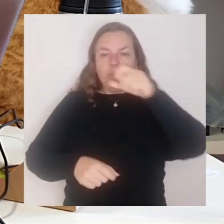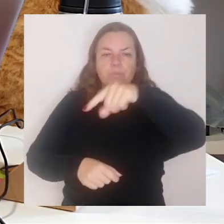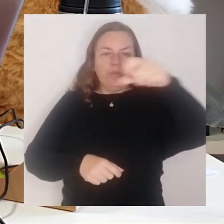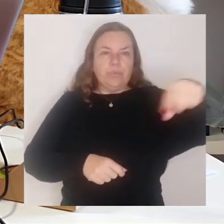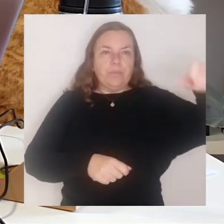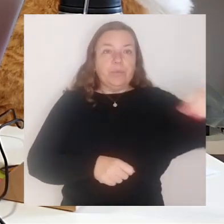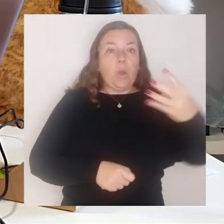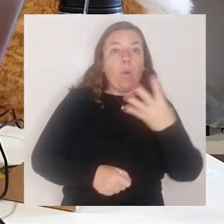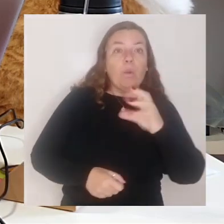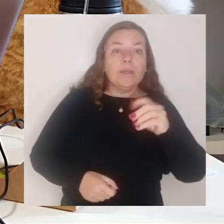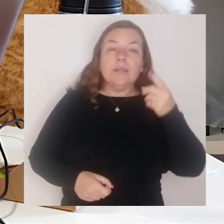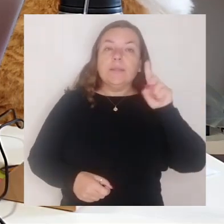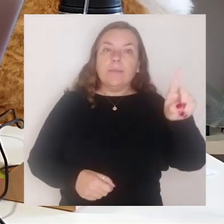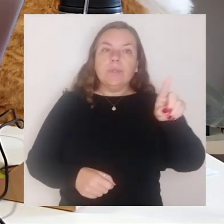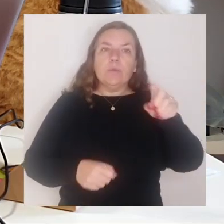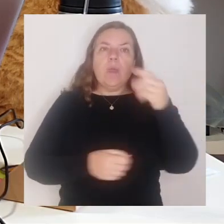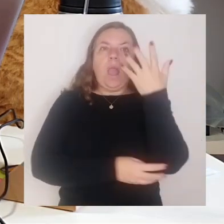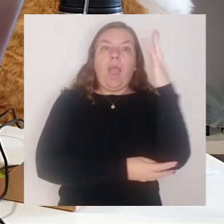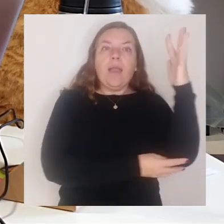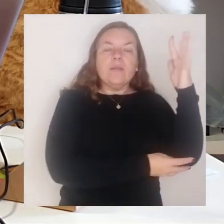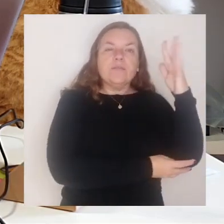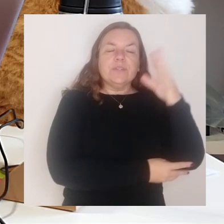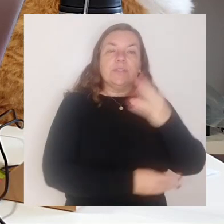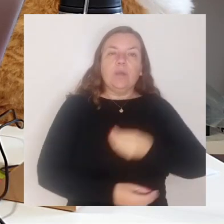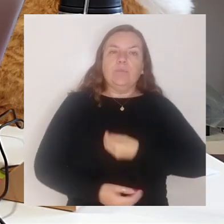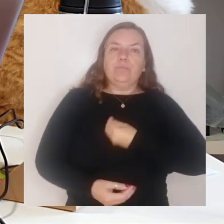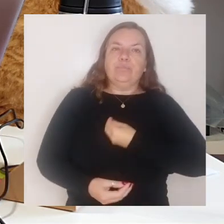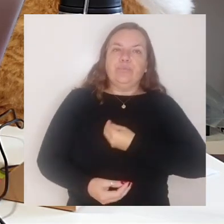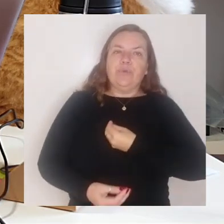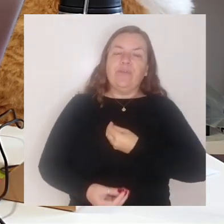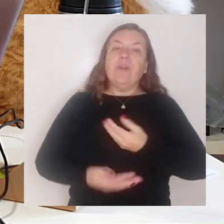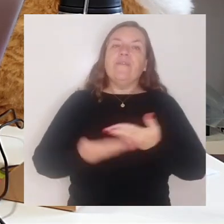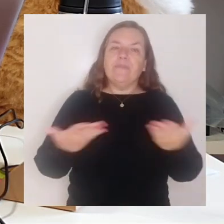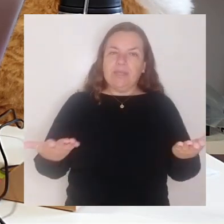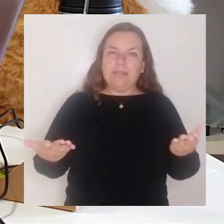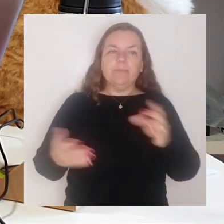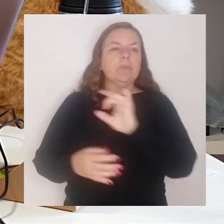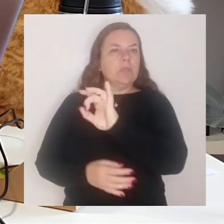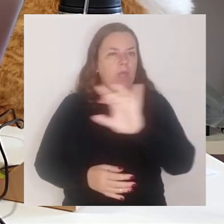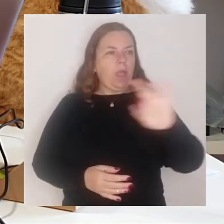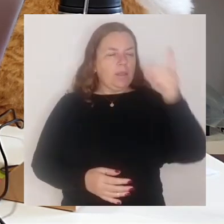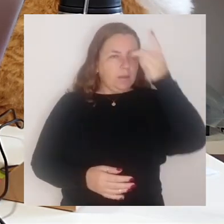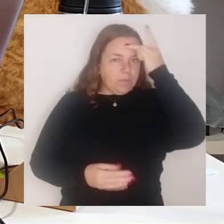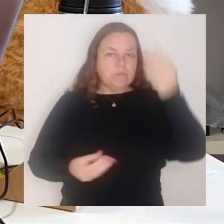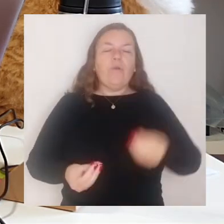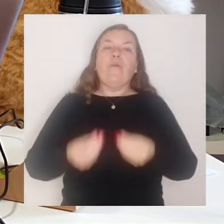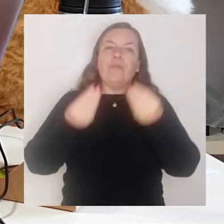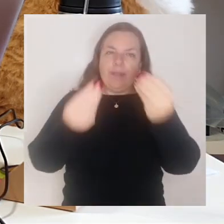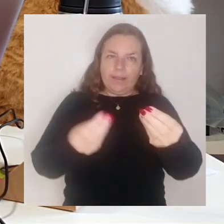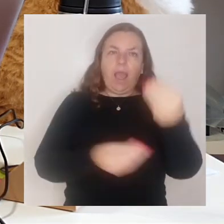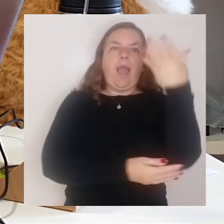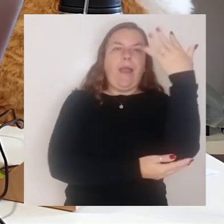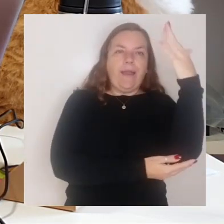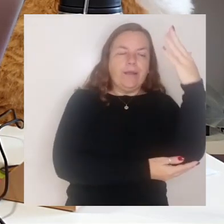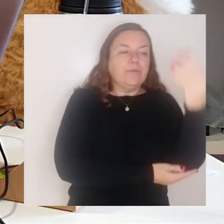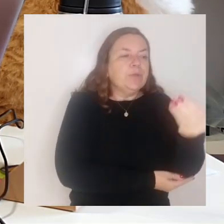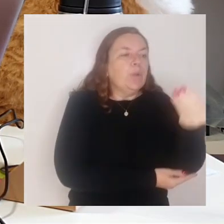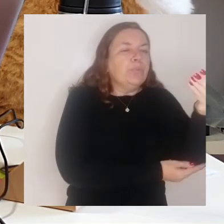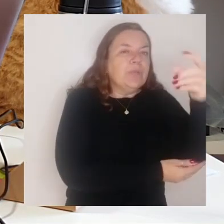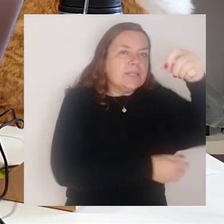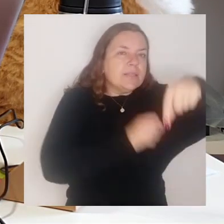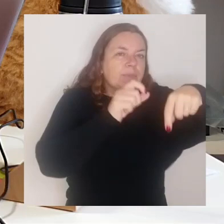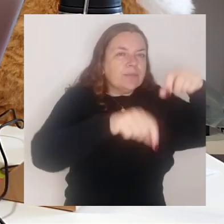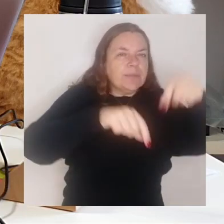árvores e aí, por isso, lançou a campanha Viva a Vida. E como é que funciona? Cada pessoa vai lá e pode doar a quantidade de árvores que quer que